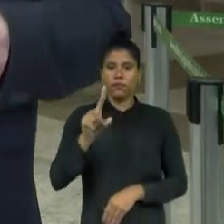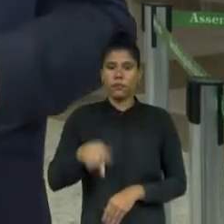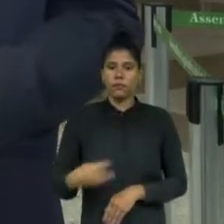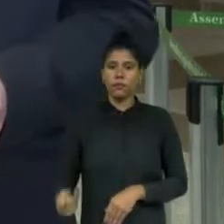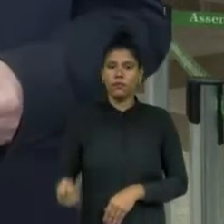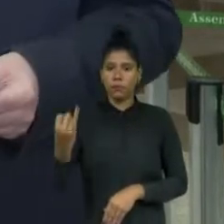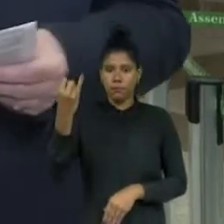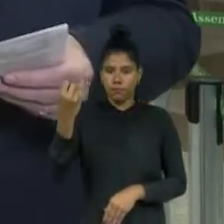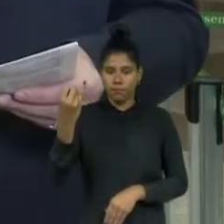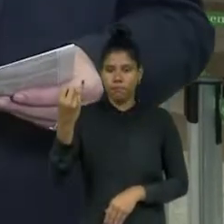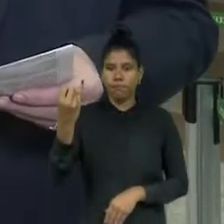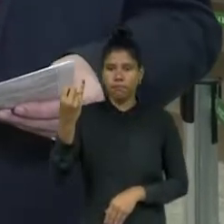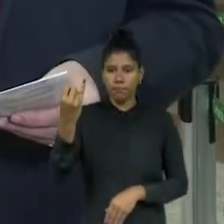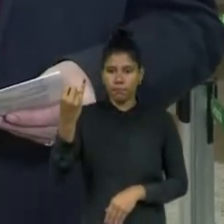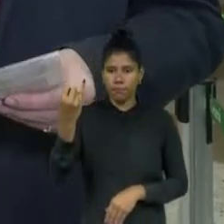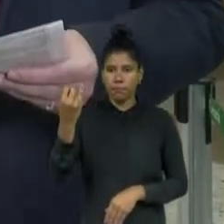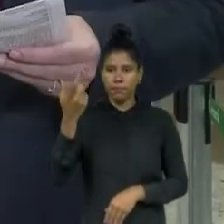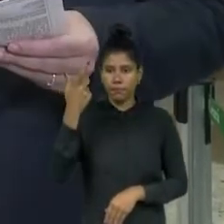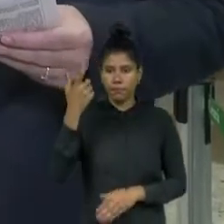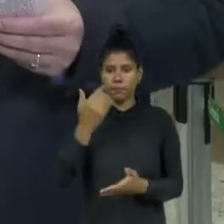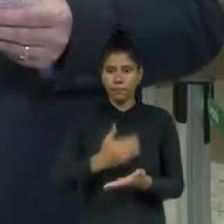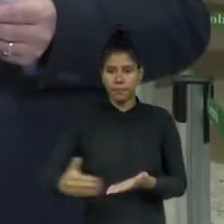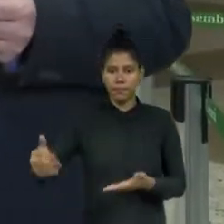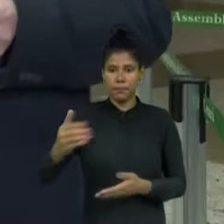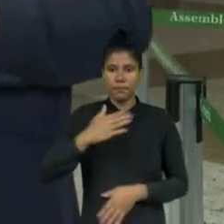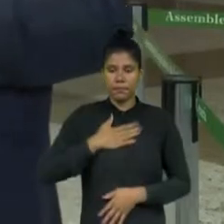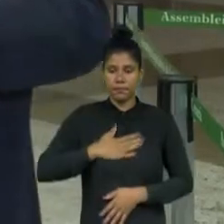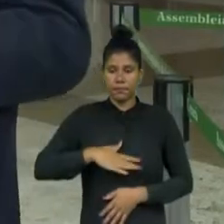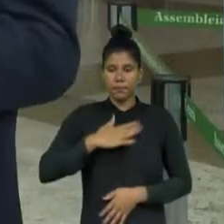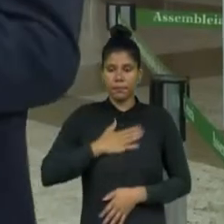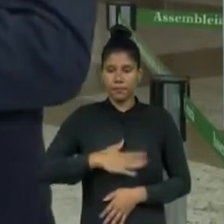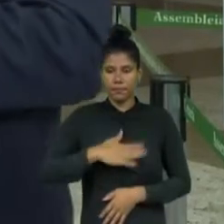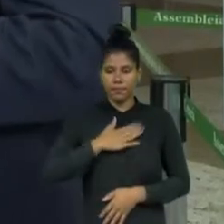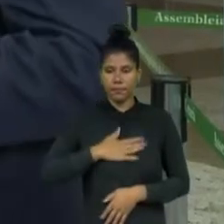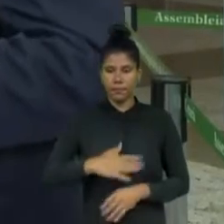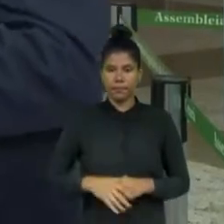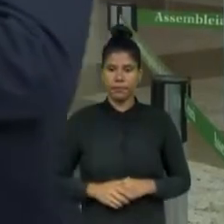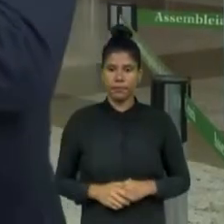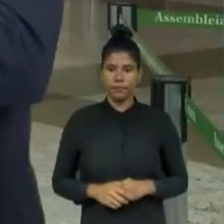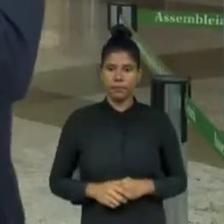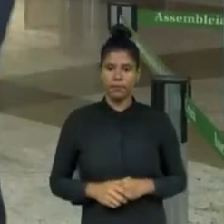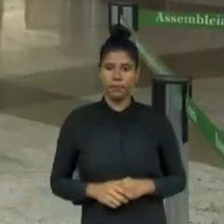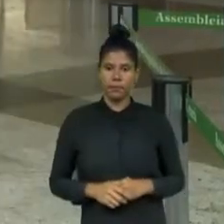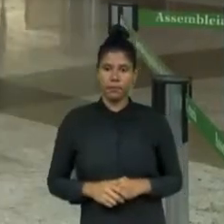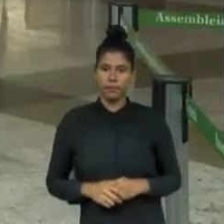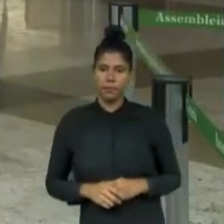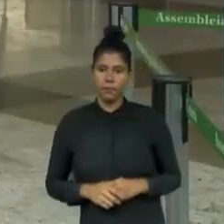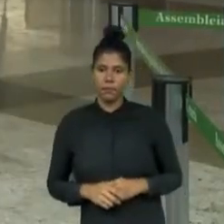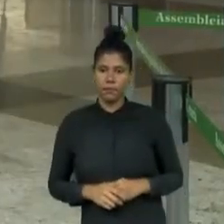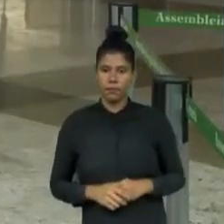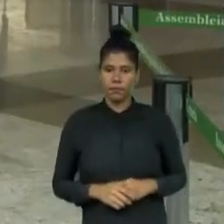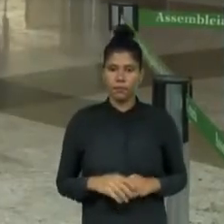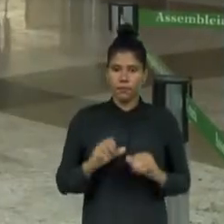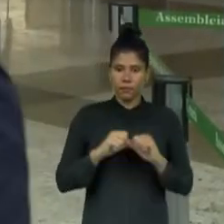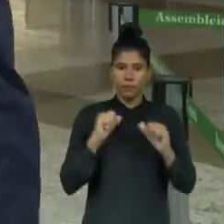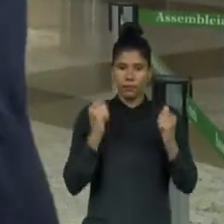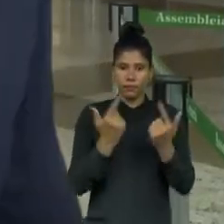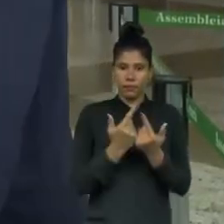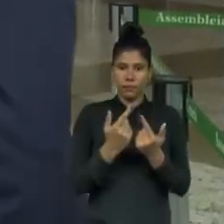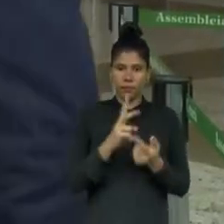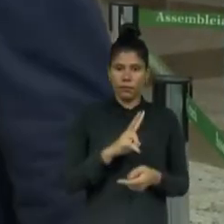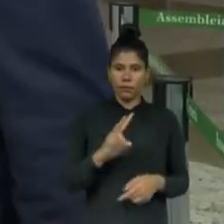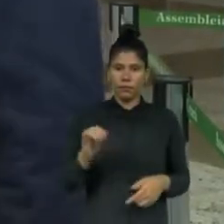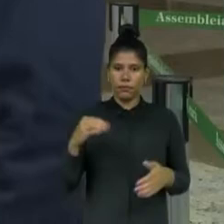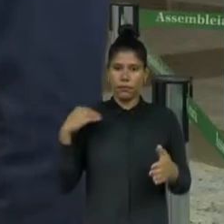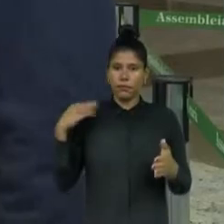possam entrar no chamado recesso parlamentar de meio de ano. Carlos Alberto, tudo pronto? Assembleia vai até quando? Bom dia.